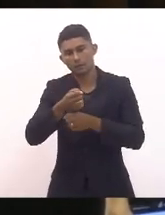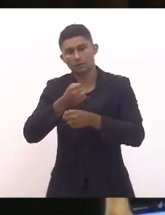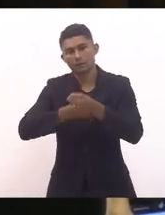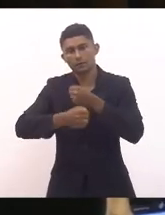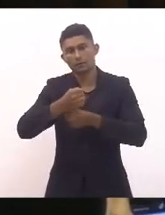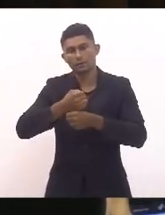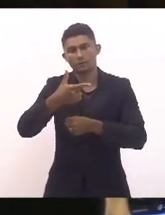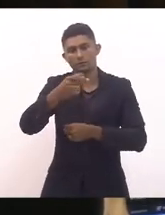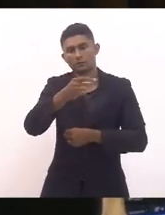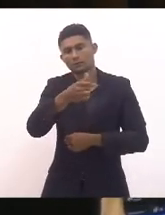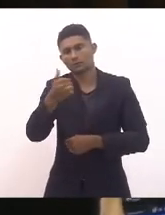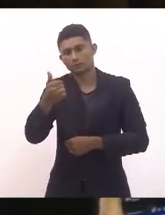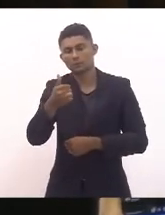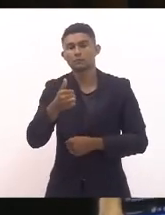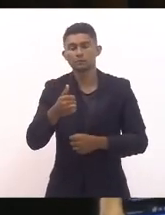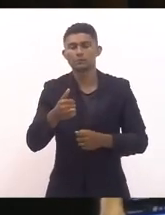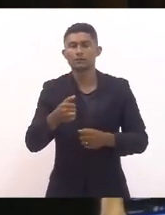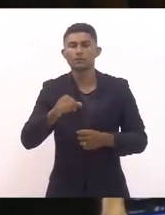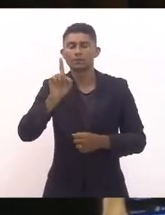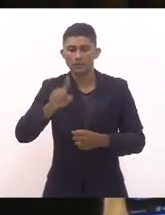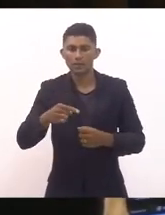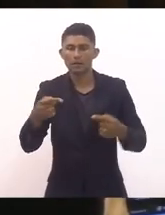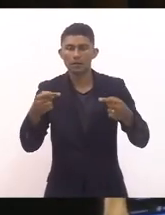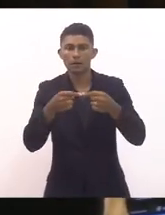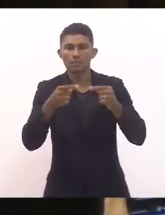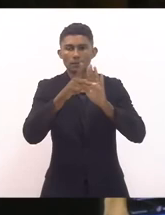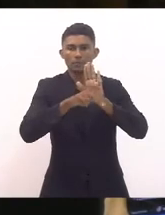9277/2021, que é oriunda desse PL